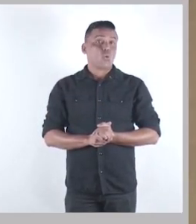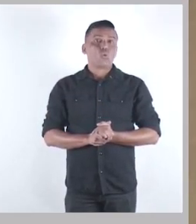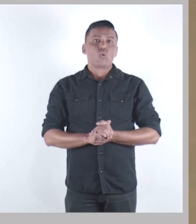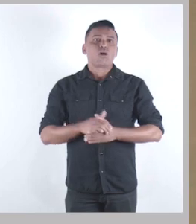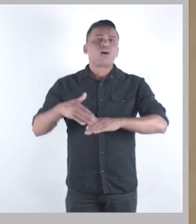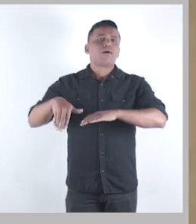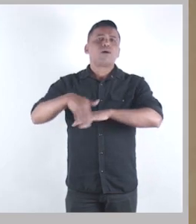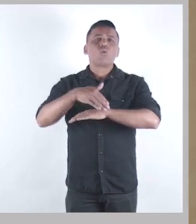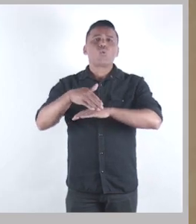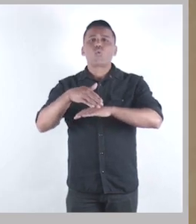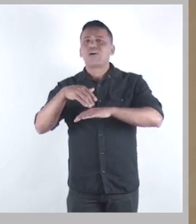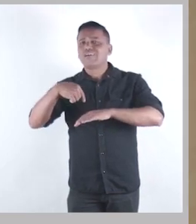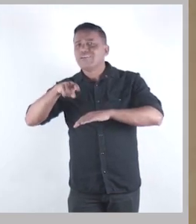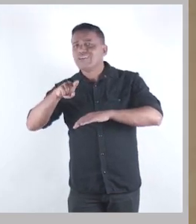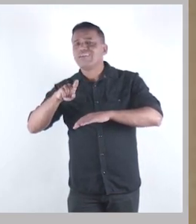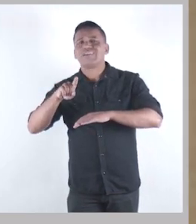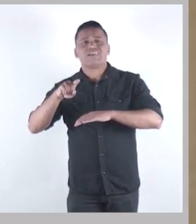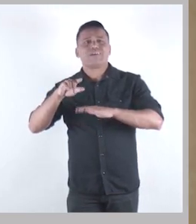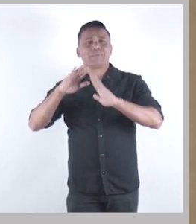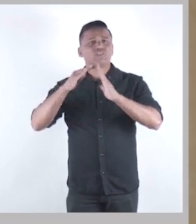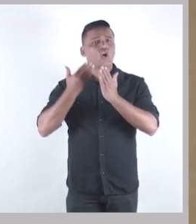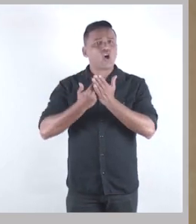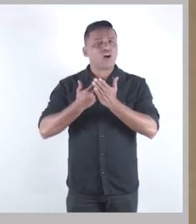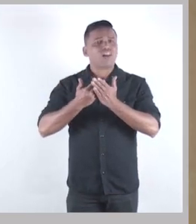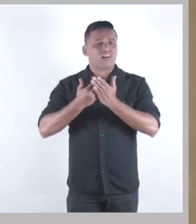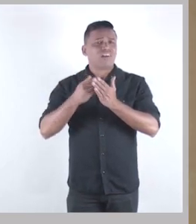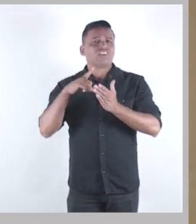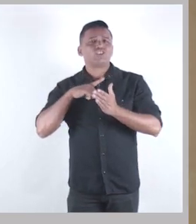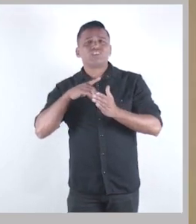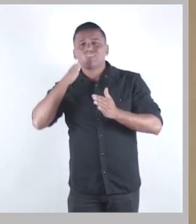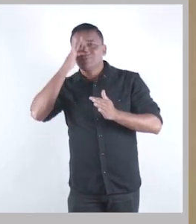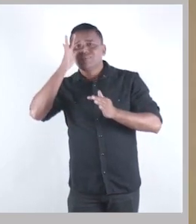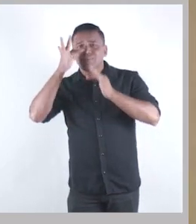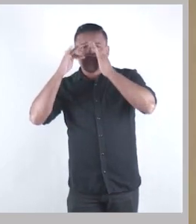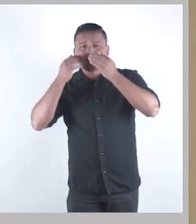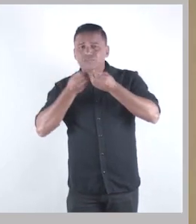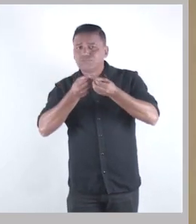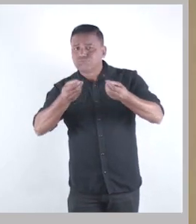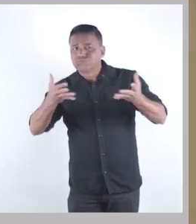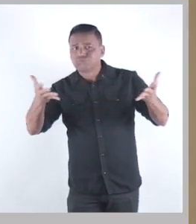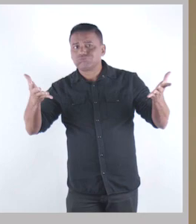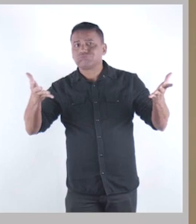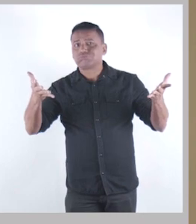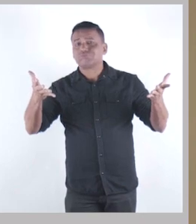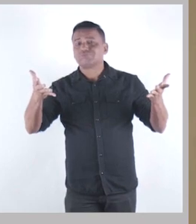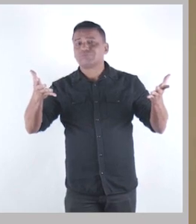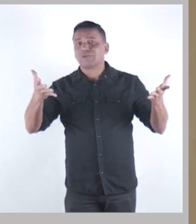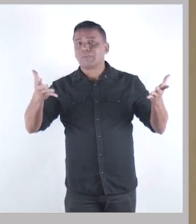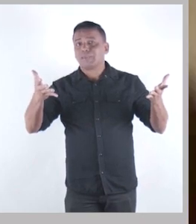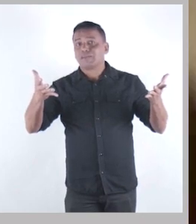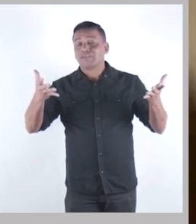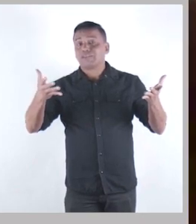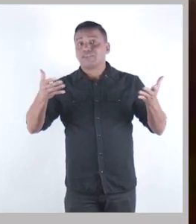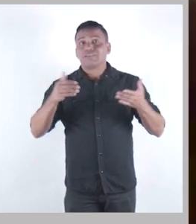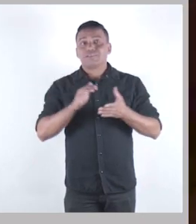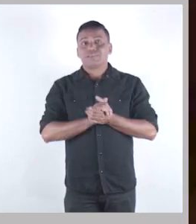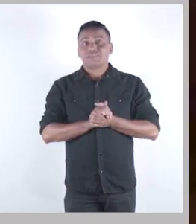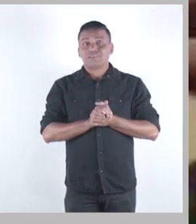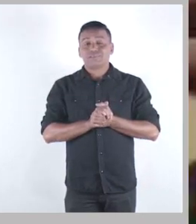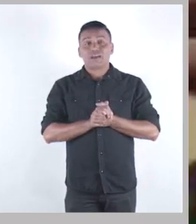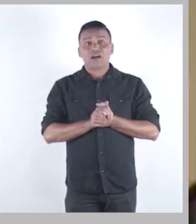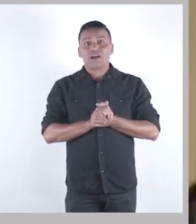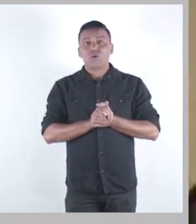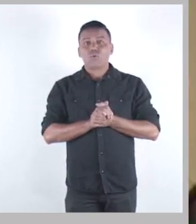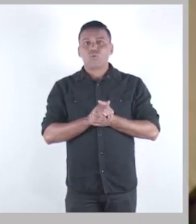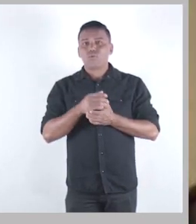uma vez um carro, um carro, entre aspas, um pouco coxinho, né? As portas não abriam